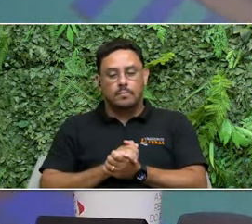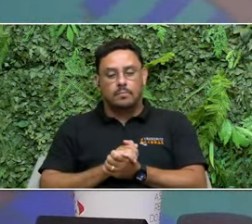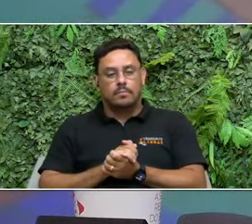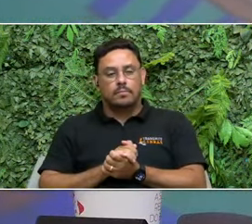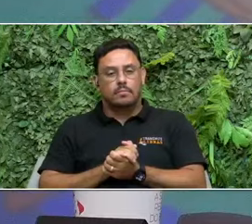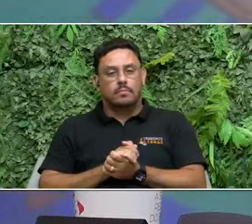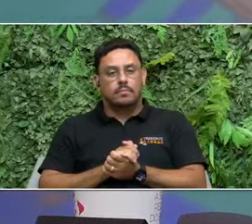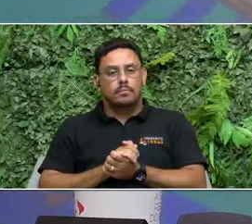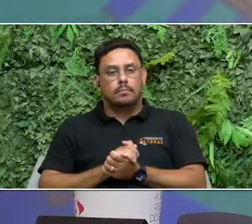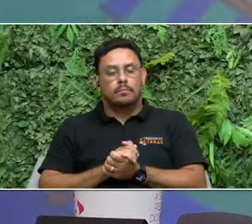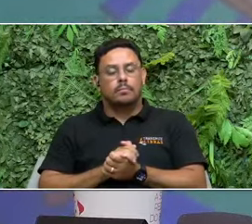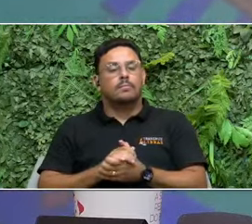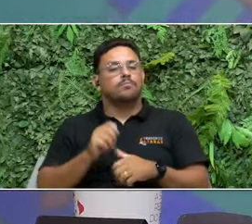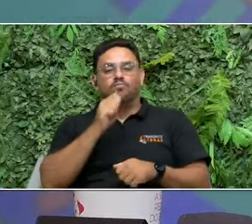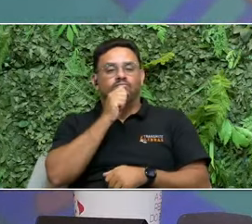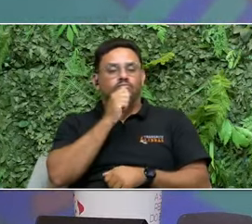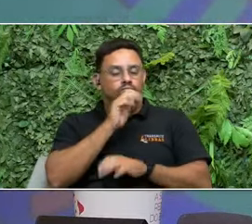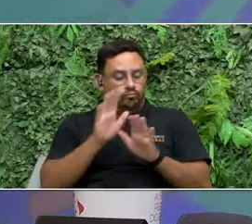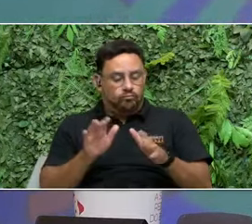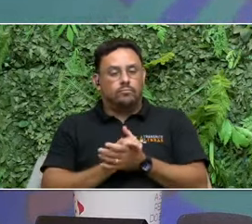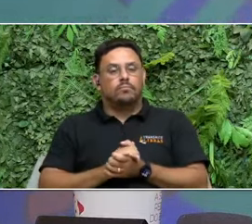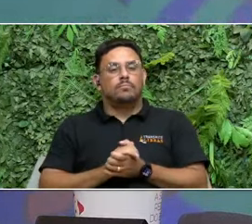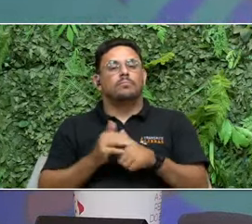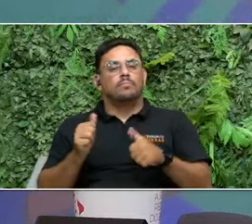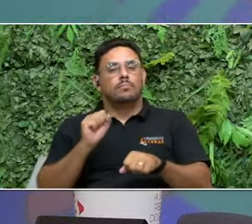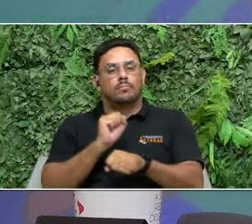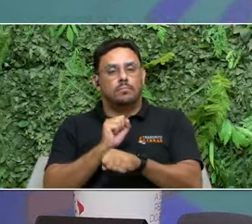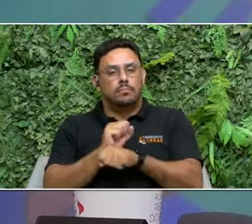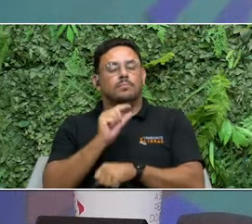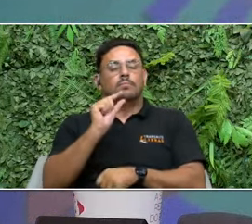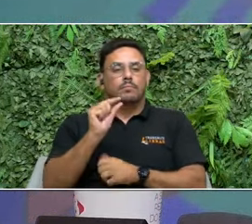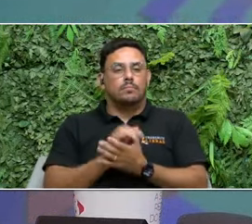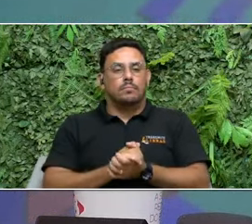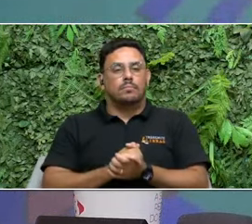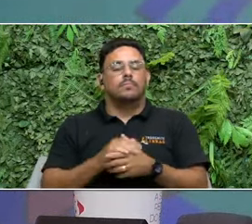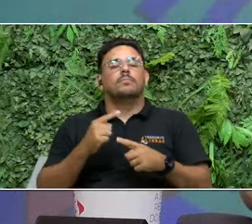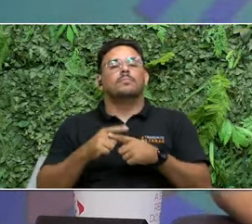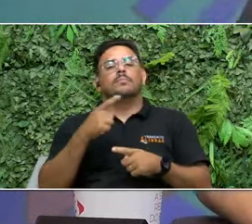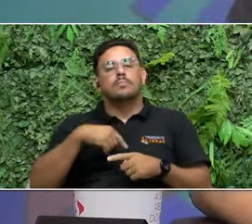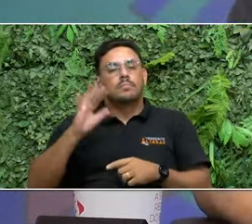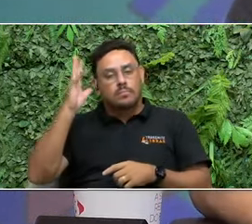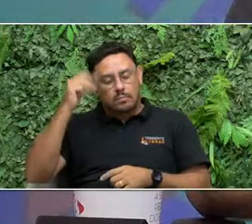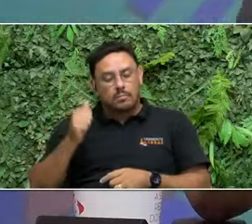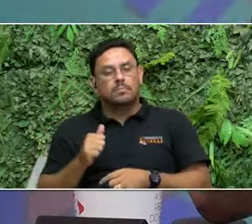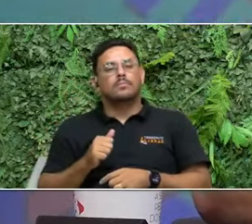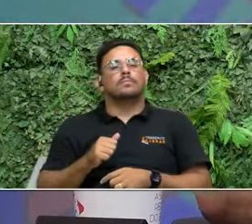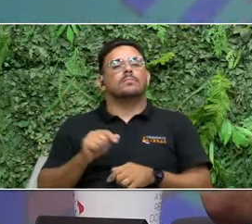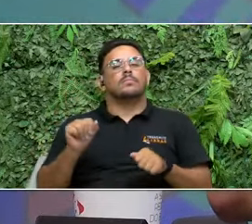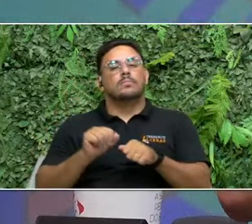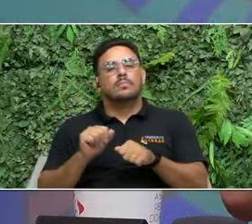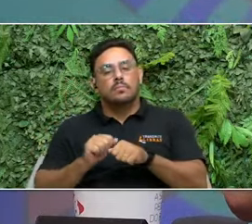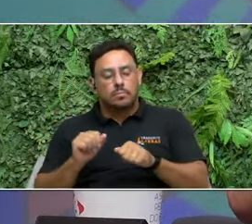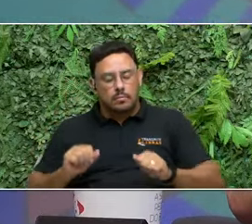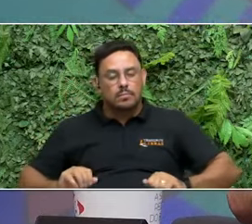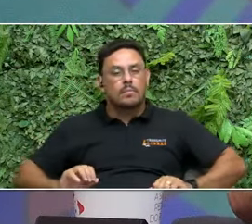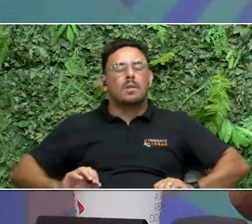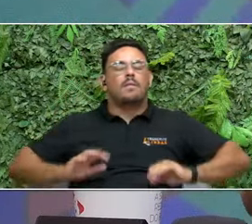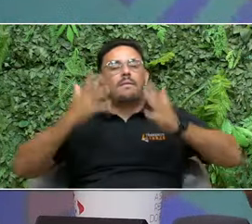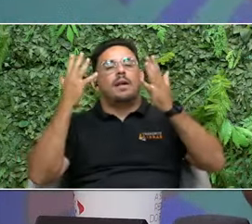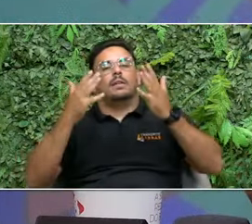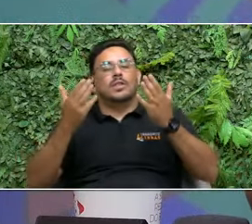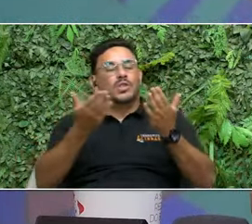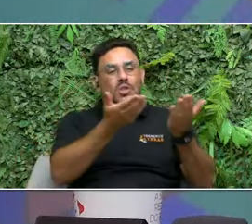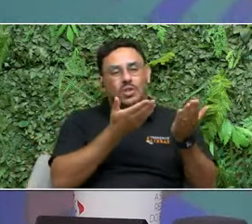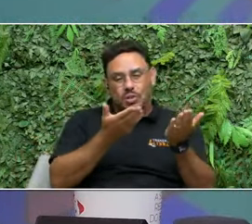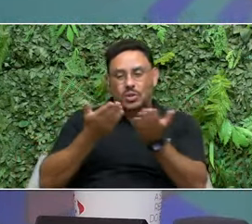iG ainda não muito bem então vamos esperar um pouquinho porque a gente já chama os hinos a gente já faz aquela festa chama todo